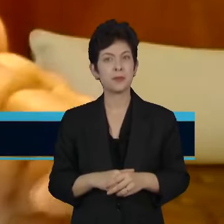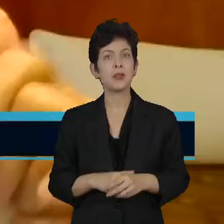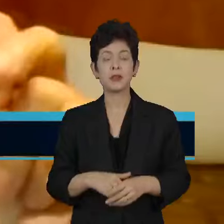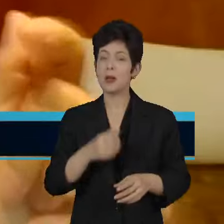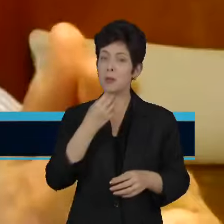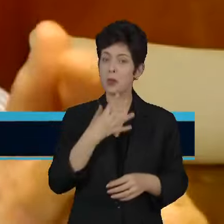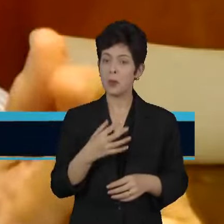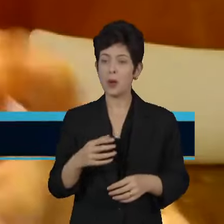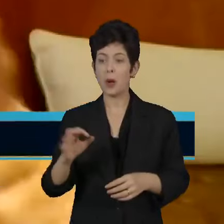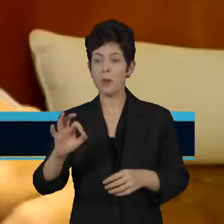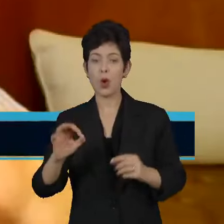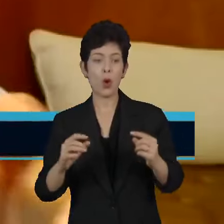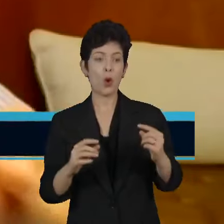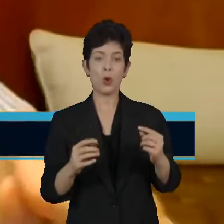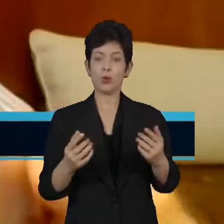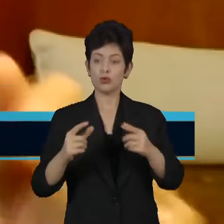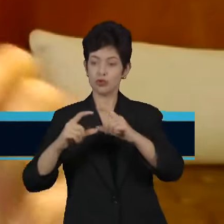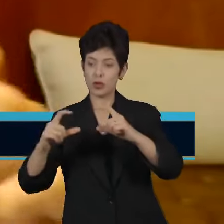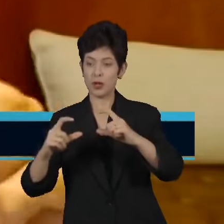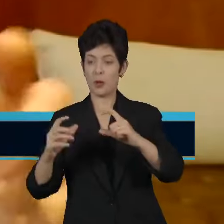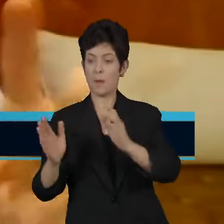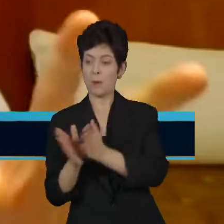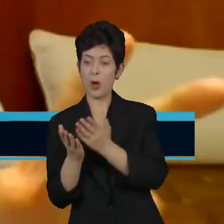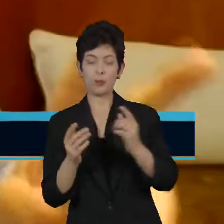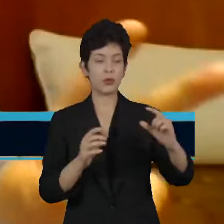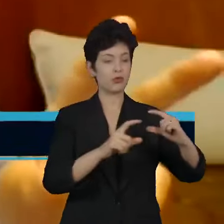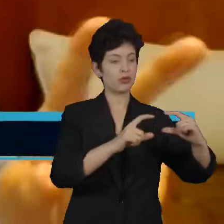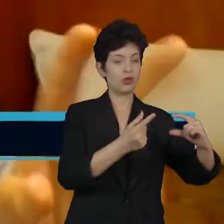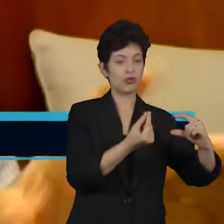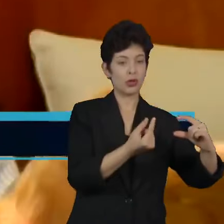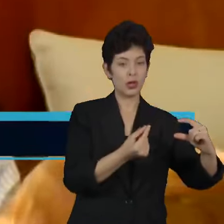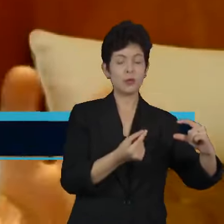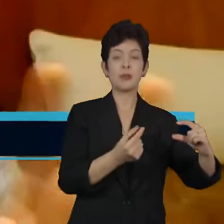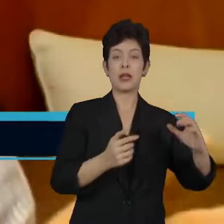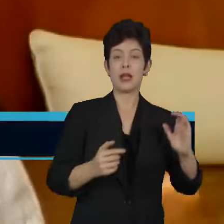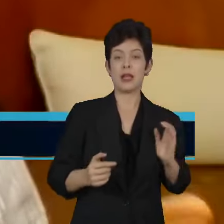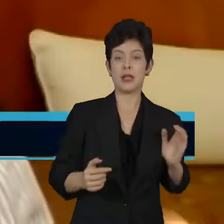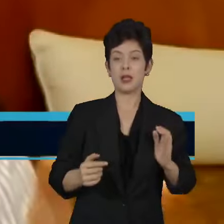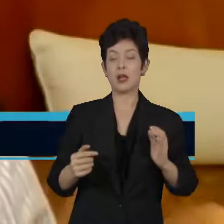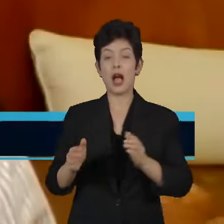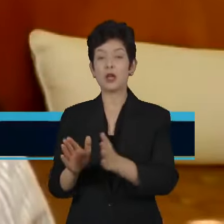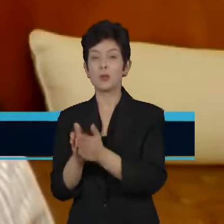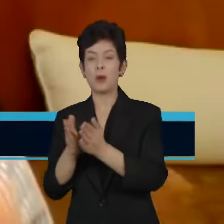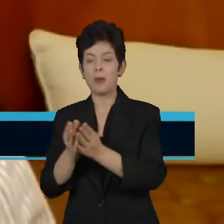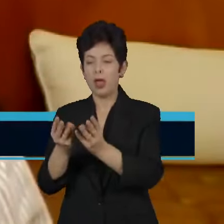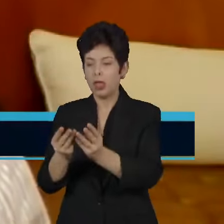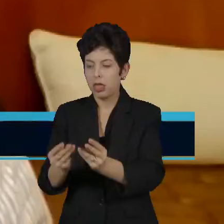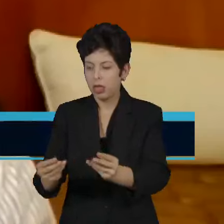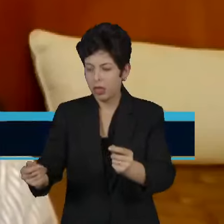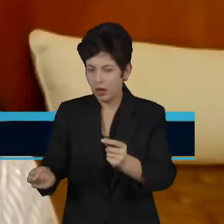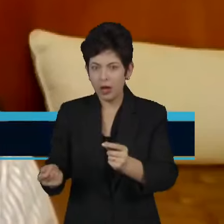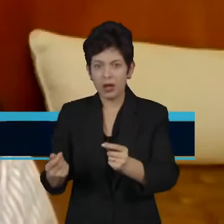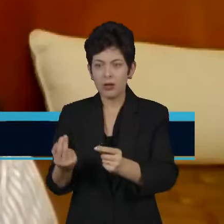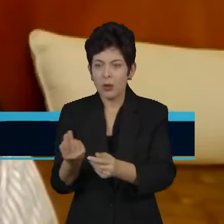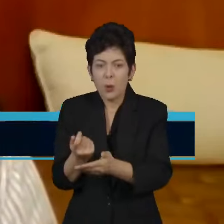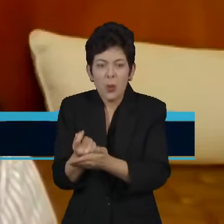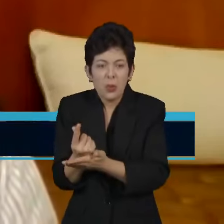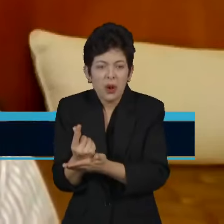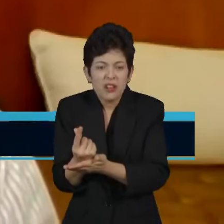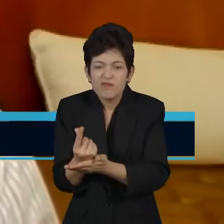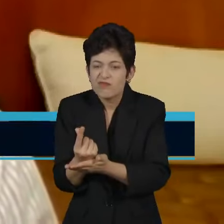moedas uma pro pobre outra pro rico Só que a moeda do pobre derrete todo dia no bolso